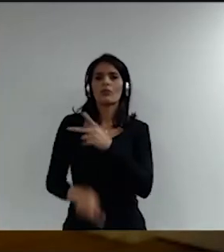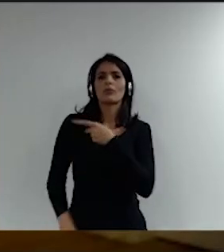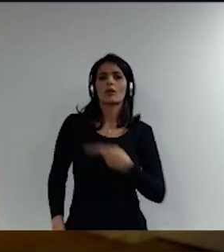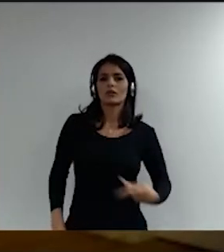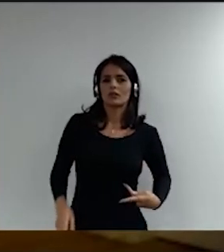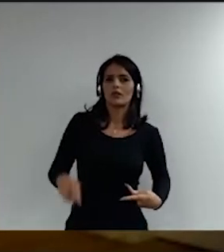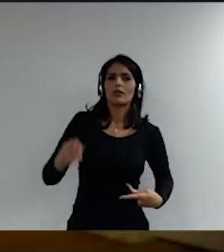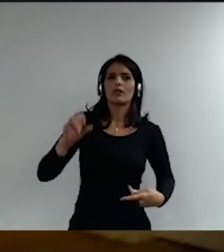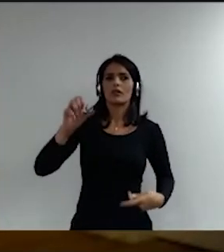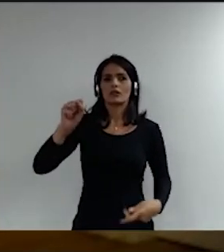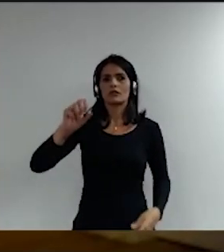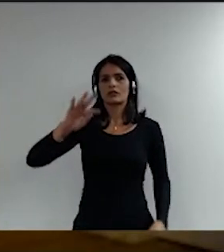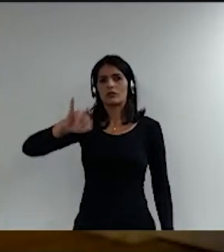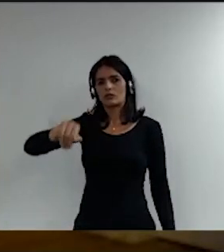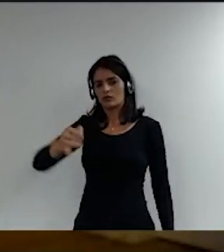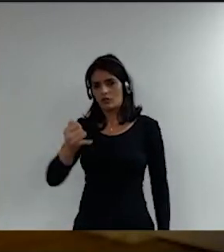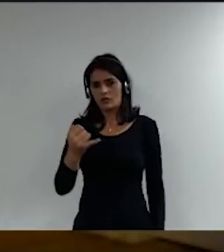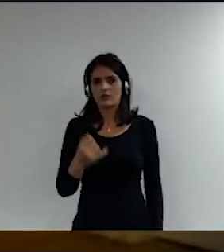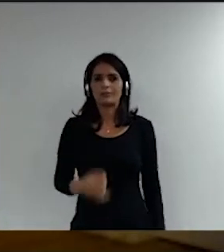STJ.